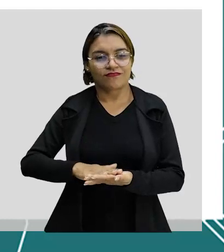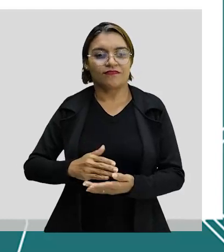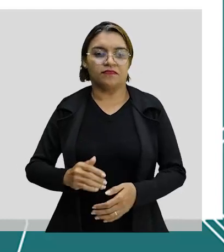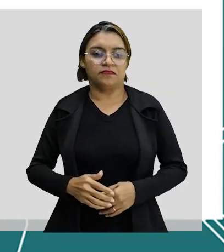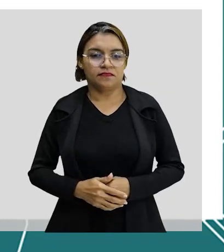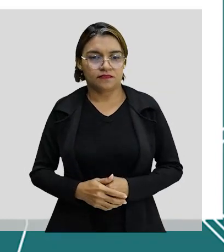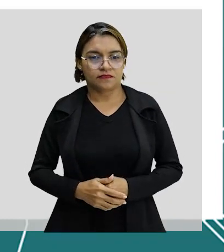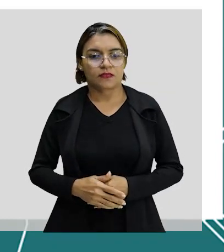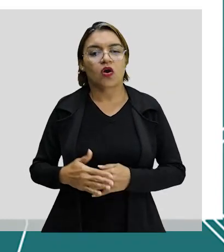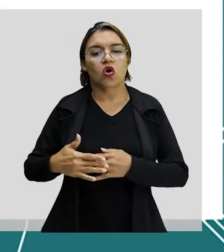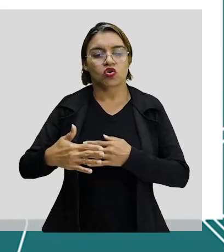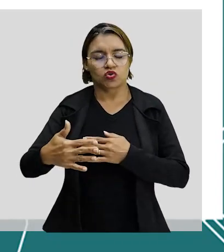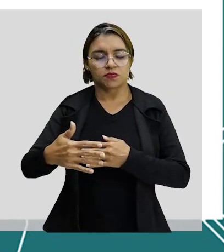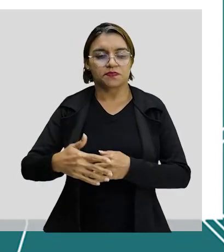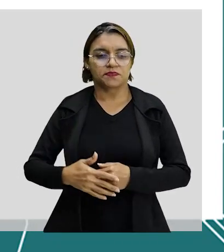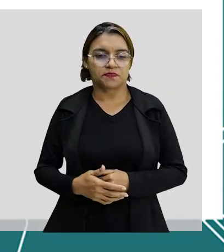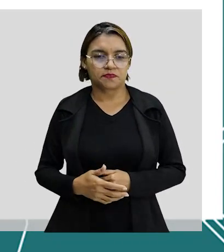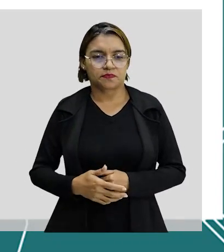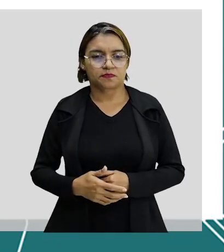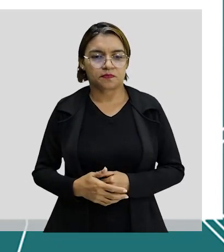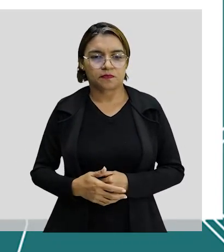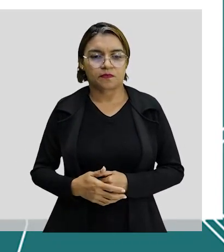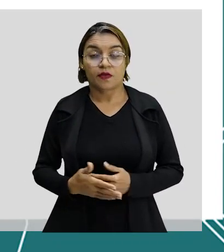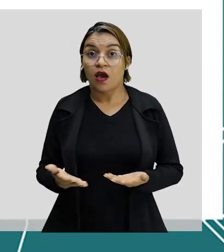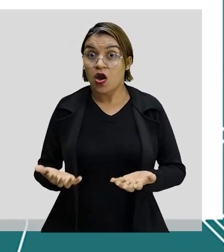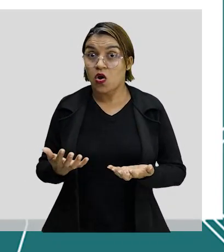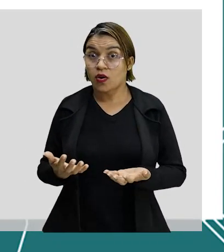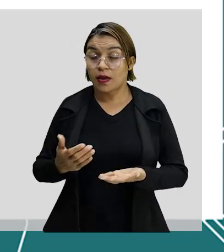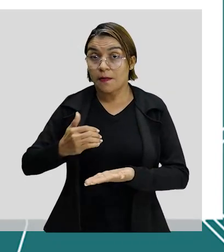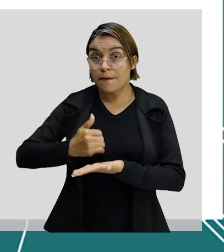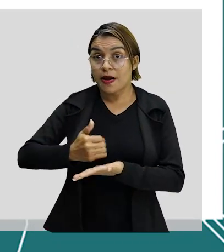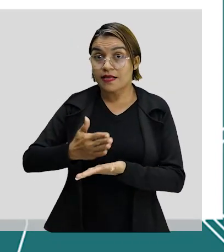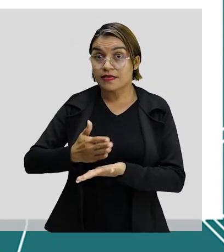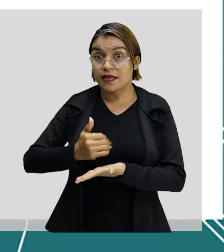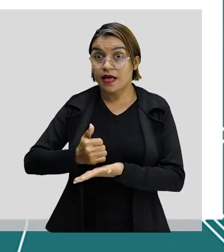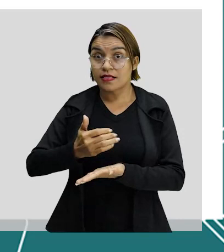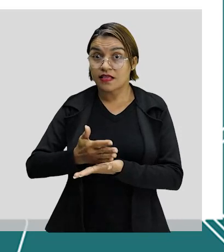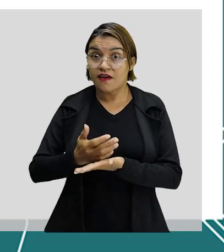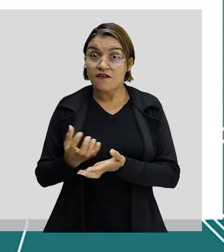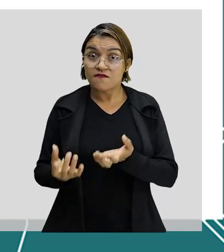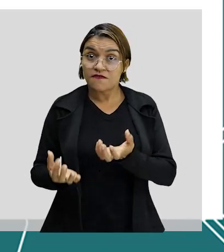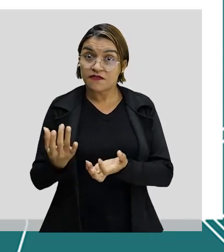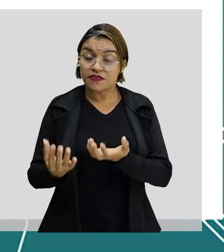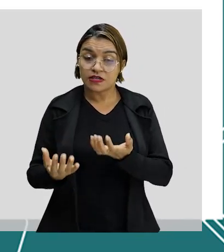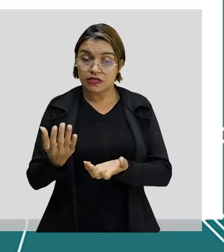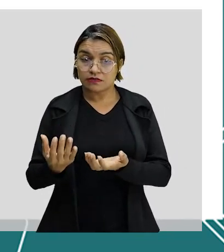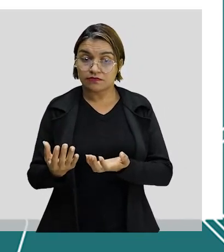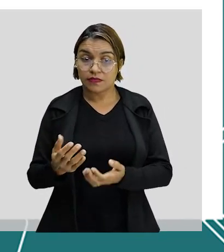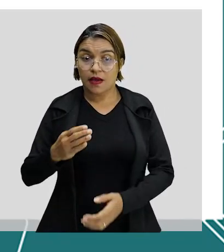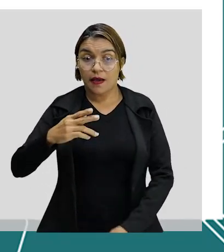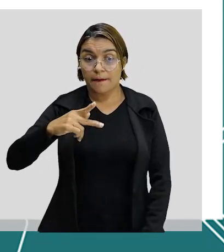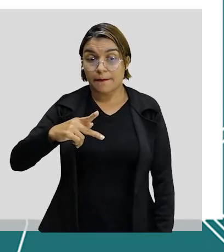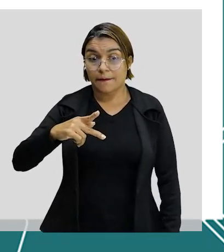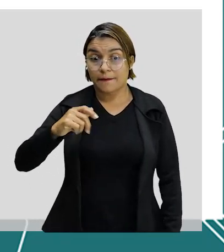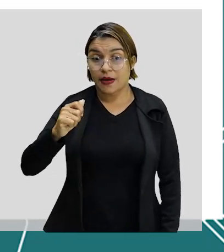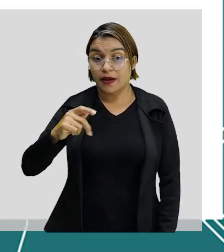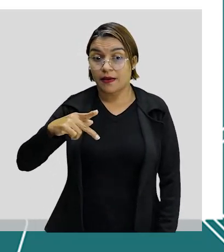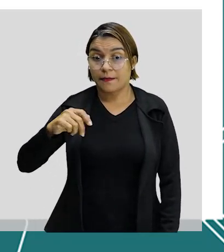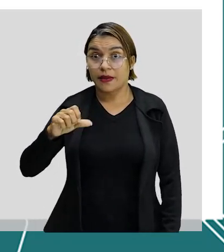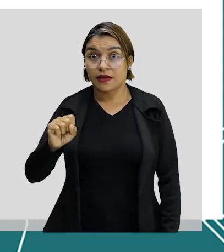Continuando, eu quero papas fritas. Eu quero papas fritas. Papas não é o plural